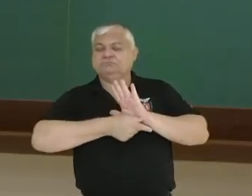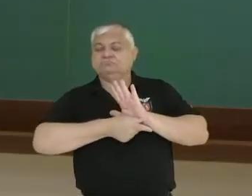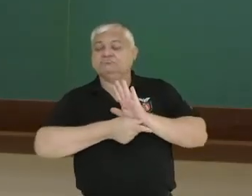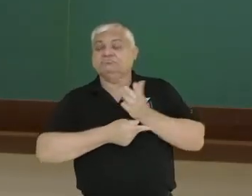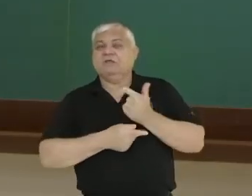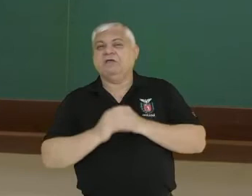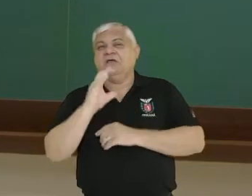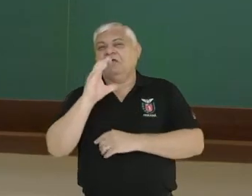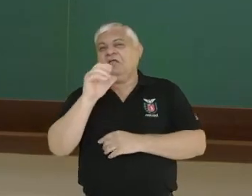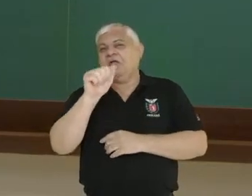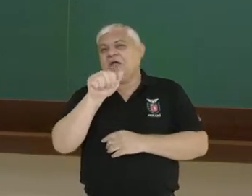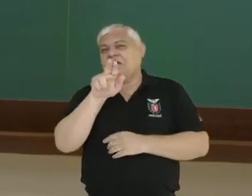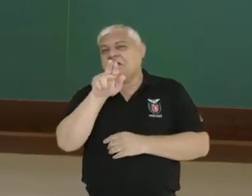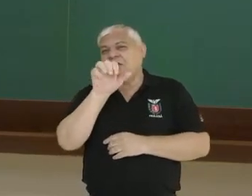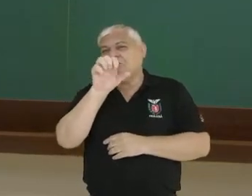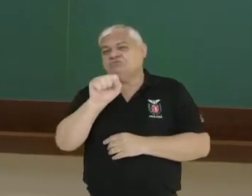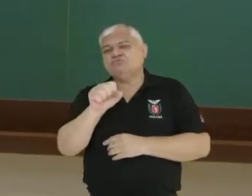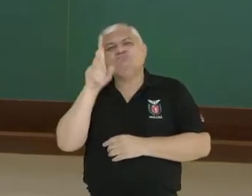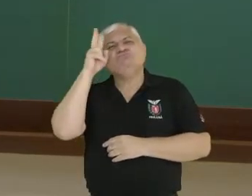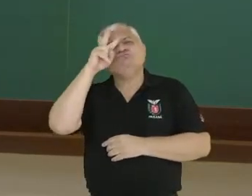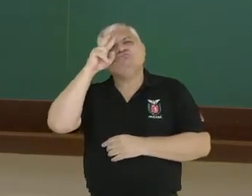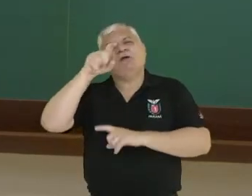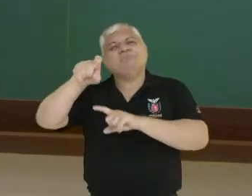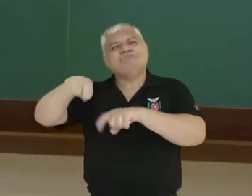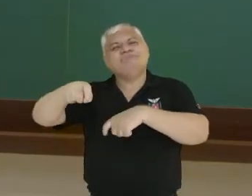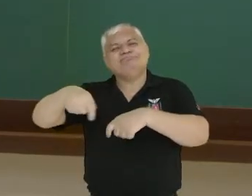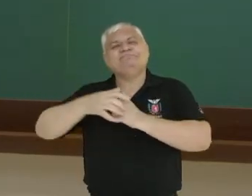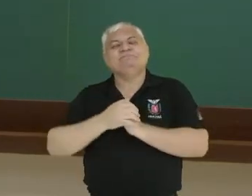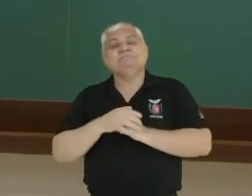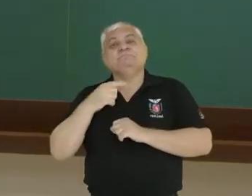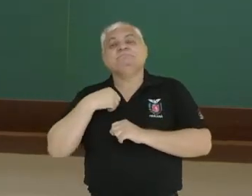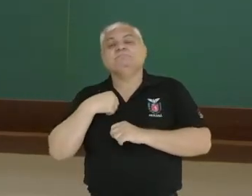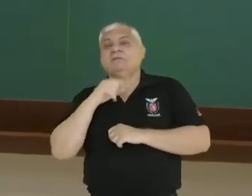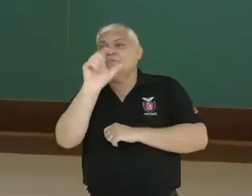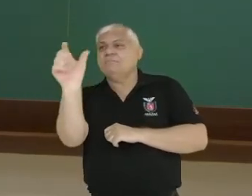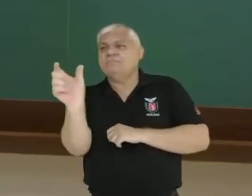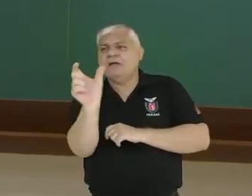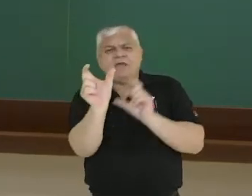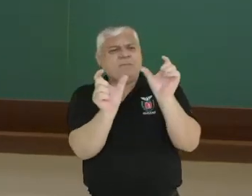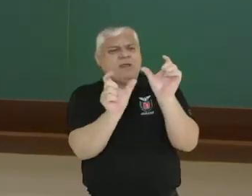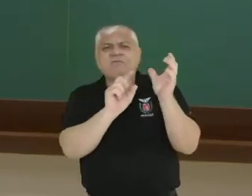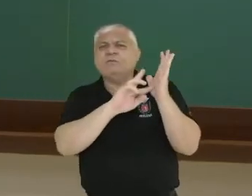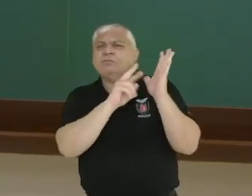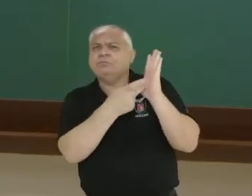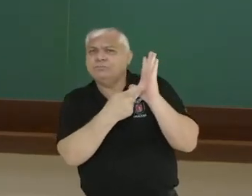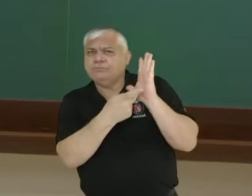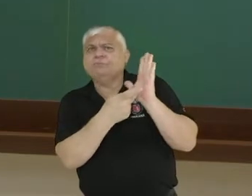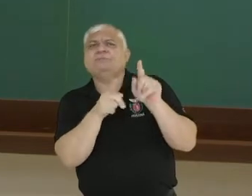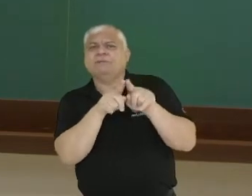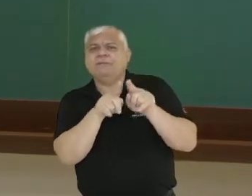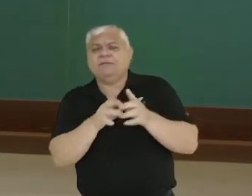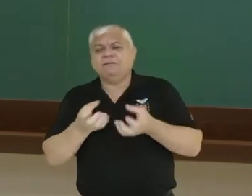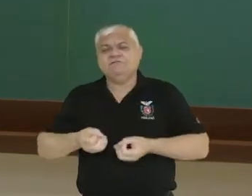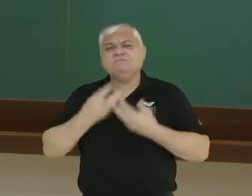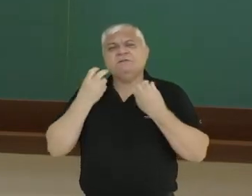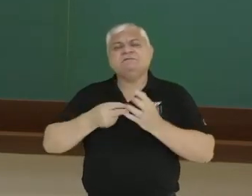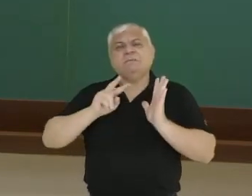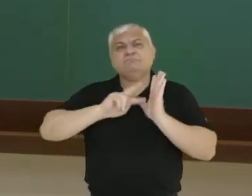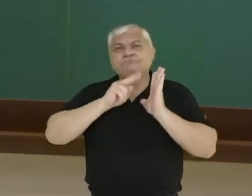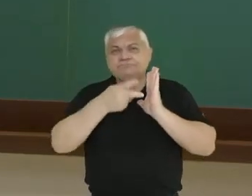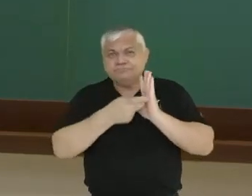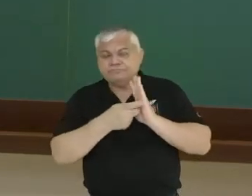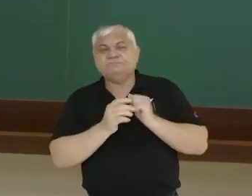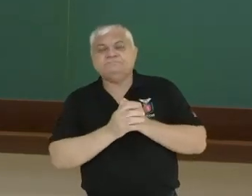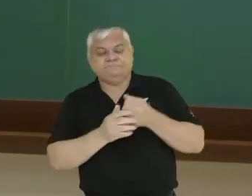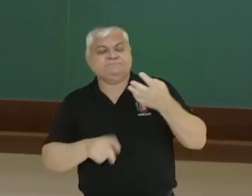causo, certo? Vamos inferir o sentido de uma palavra ou expressão utilizadas, reconhecer